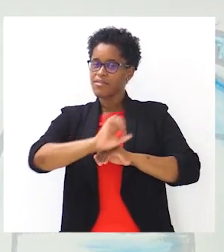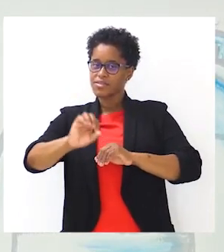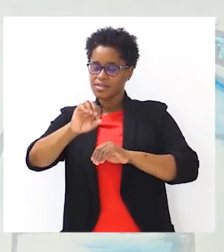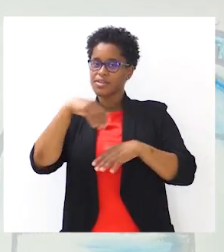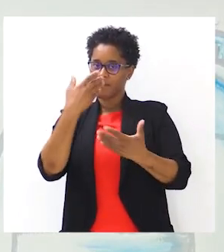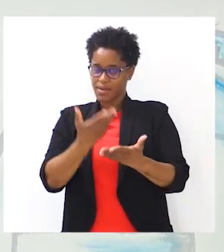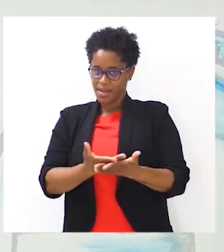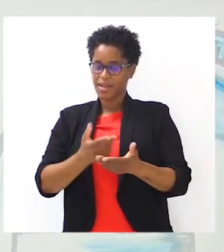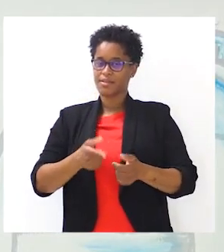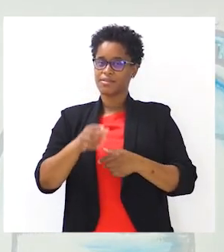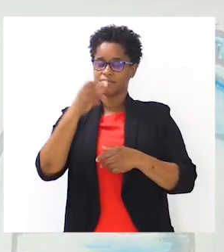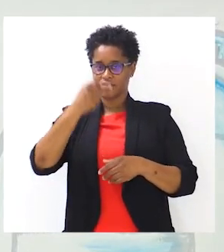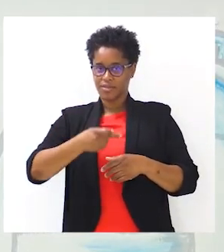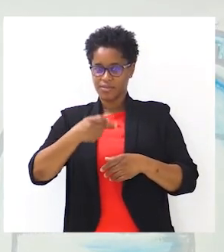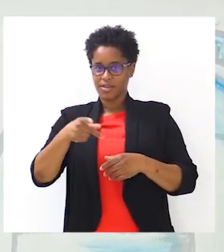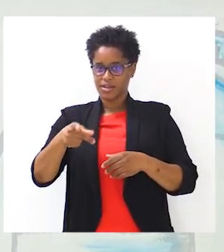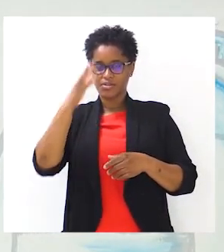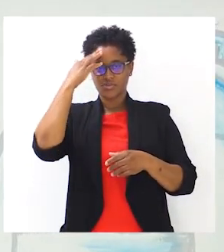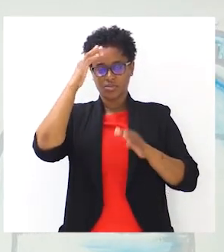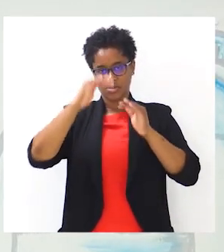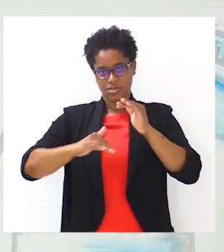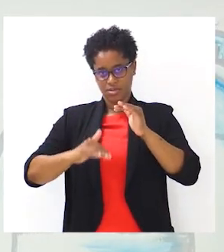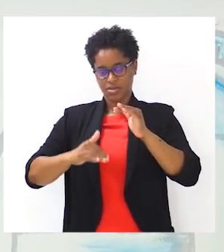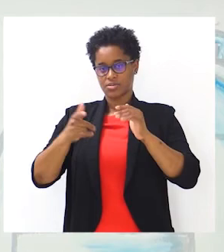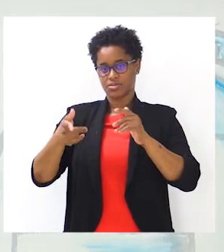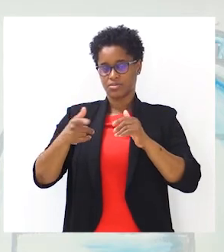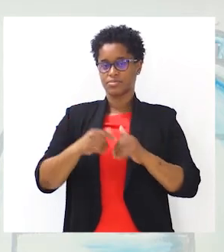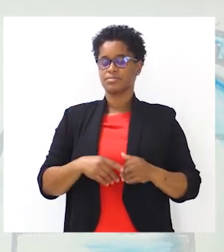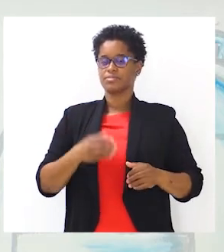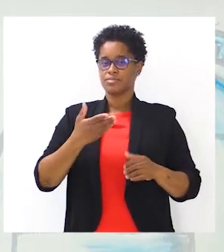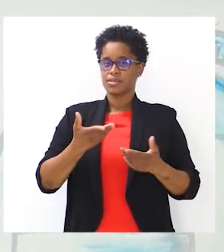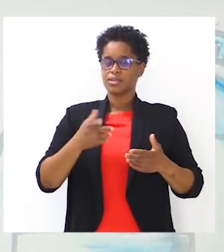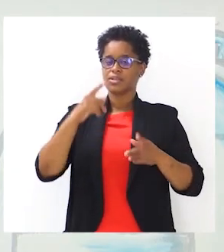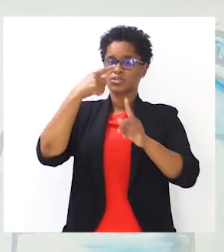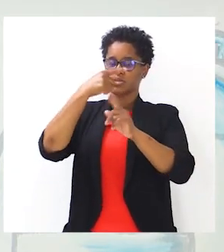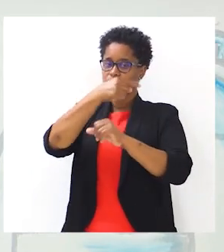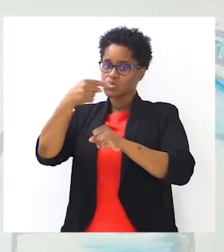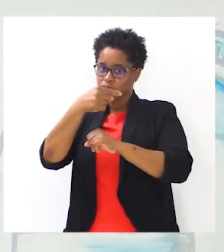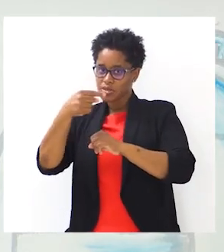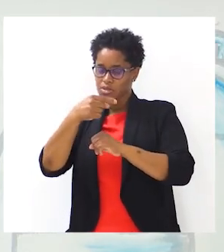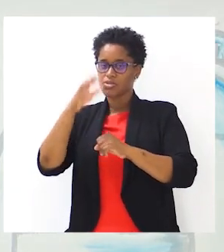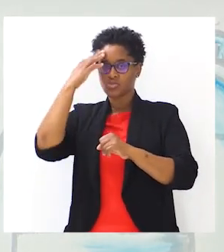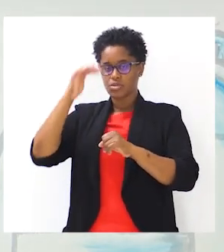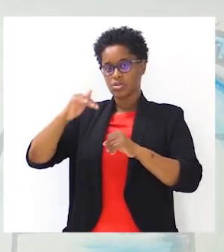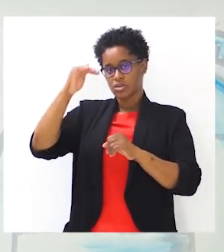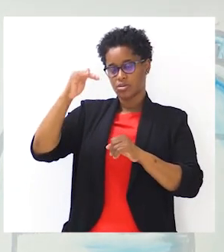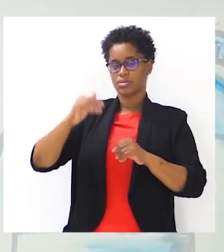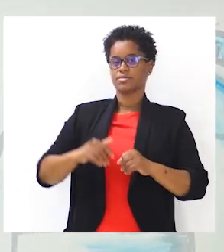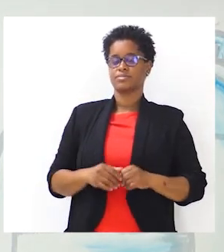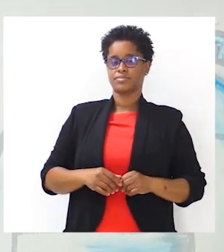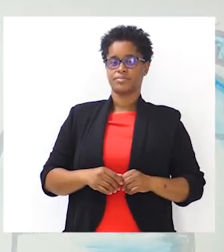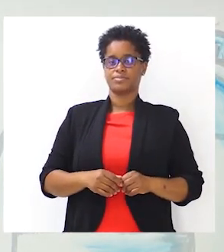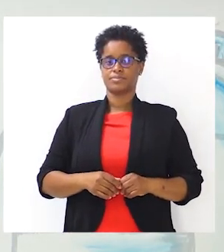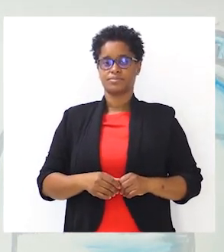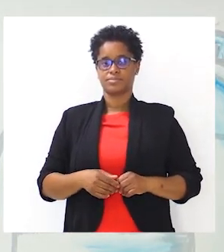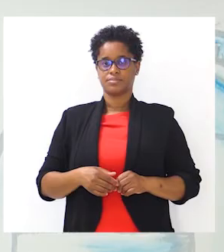aplicaram? Mantemos o denominador e subtraímos os